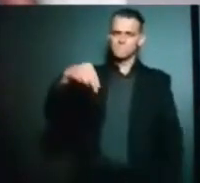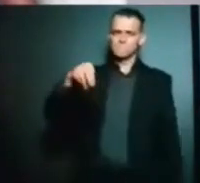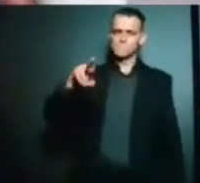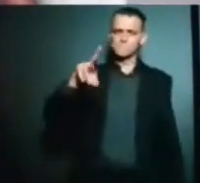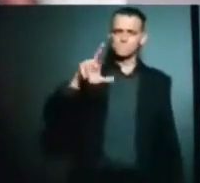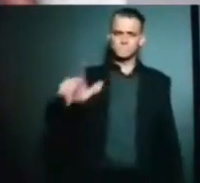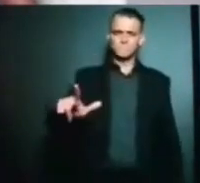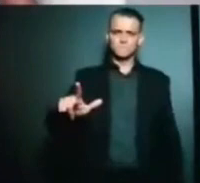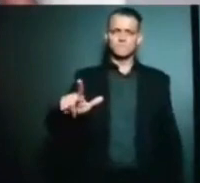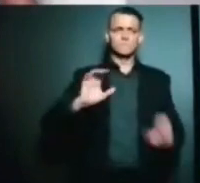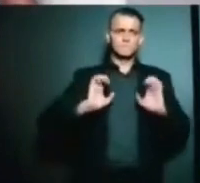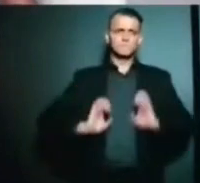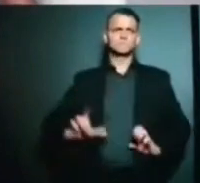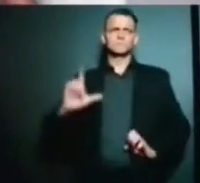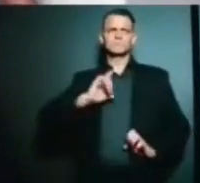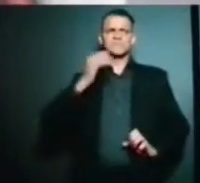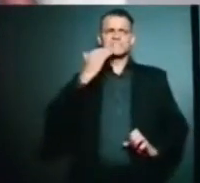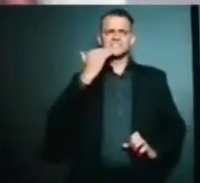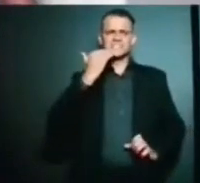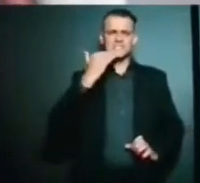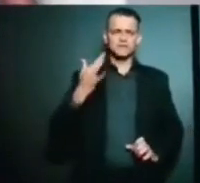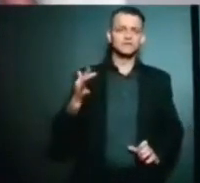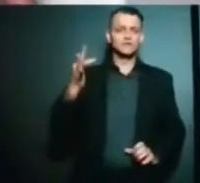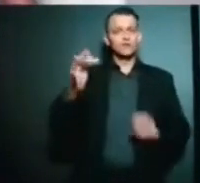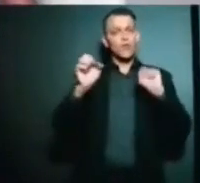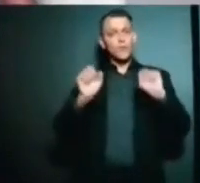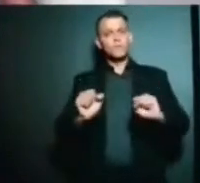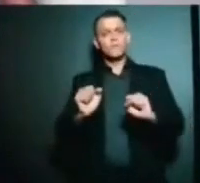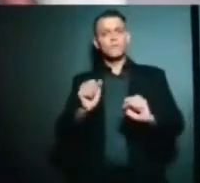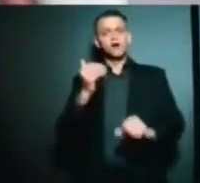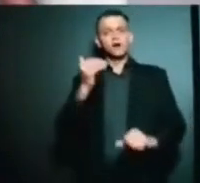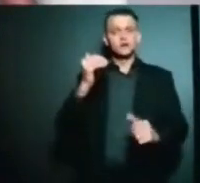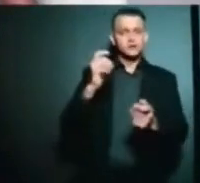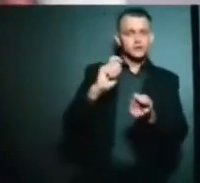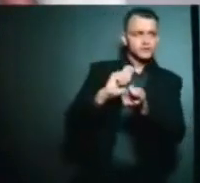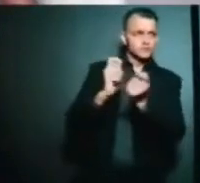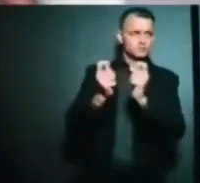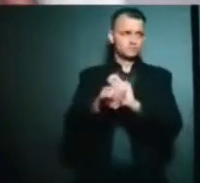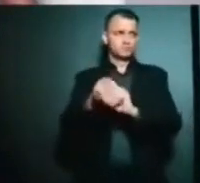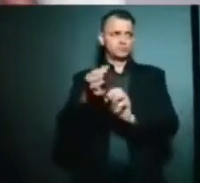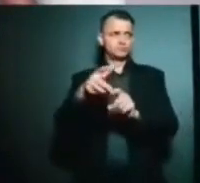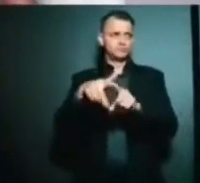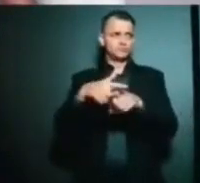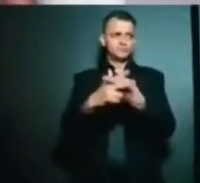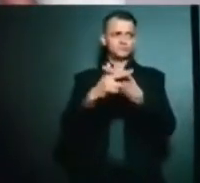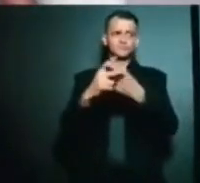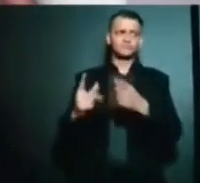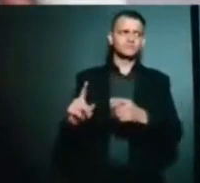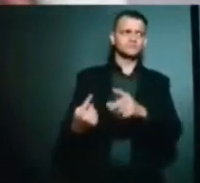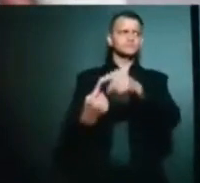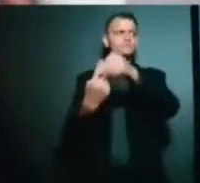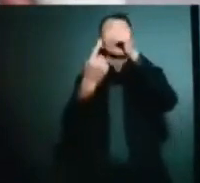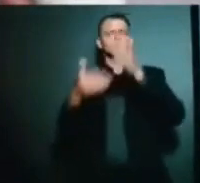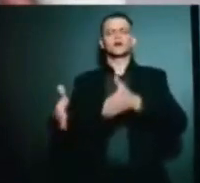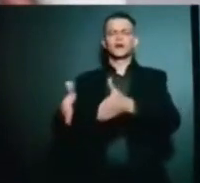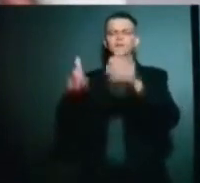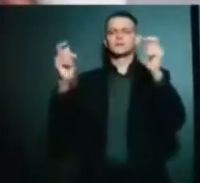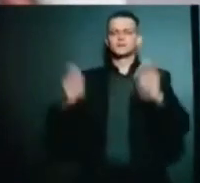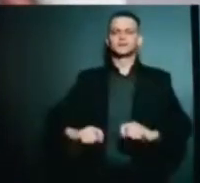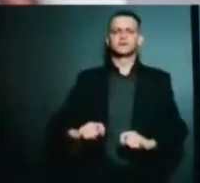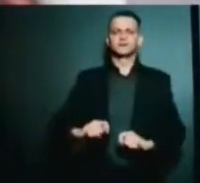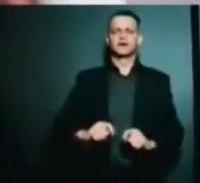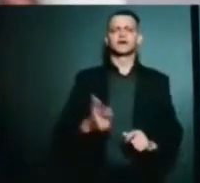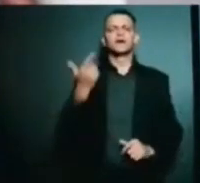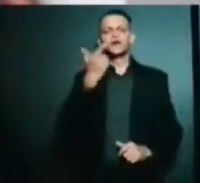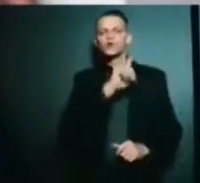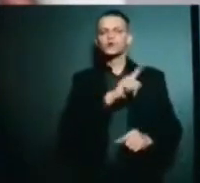que ela tenha defeitos, lá na frente a gente pode ter a chance de arrumar, mas ela tem que ser o único norte possível. É dali que a gente vai tirar